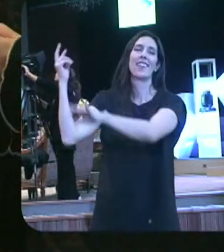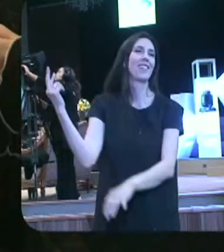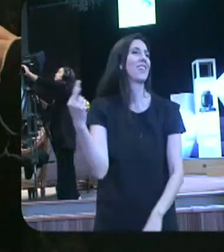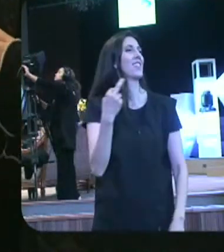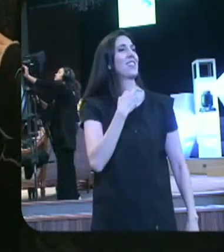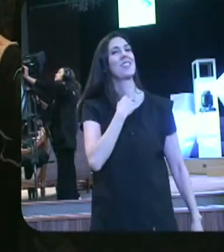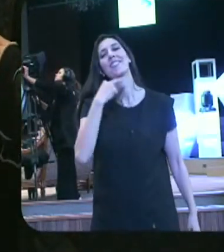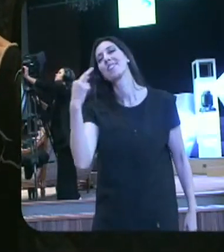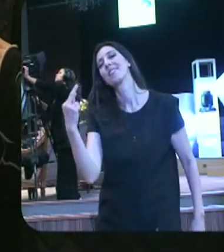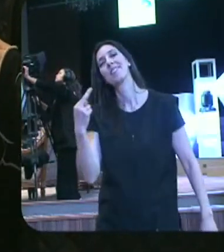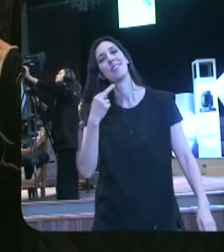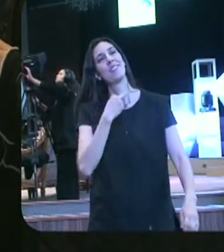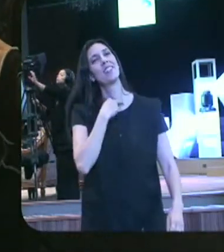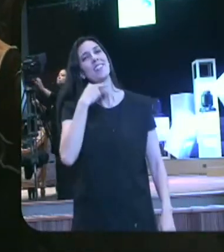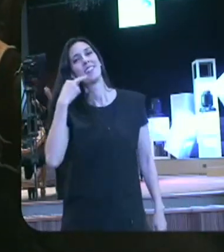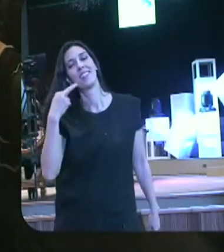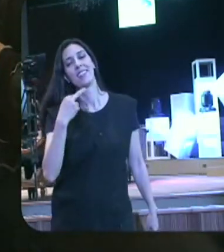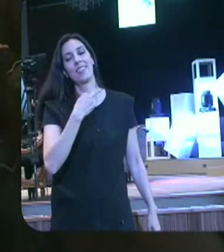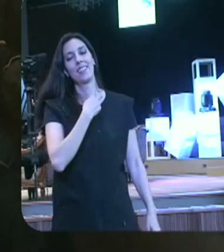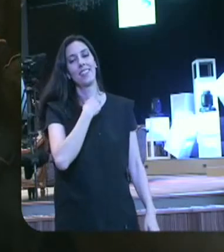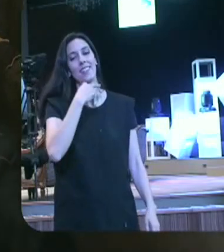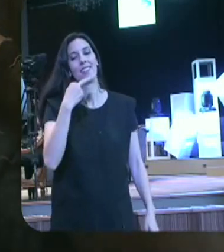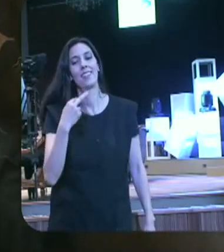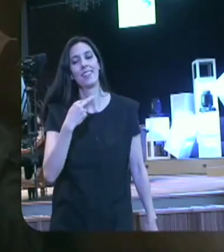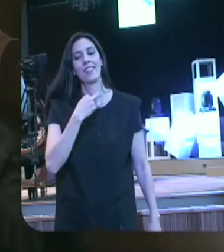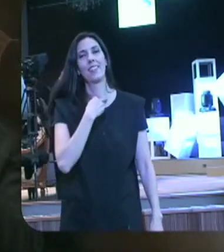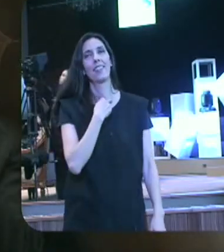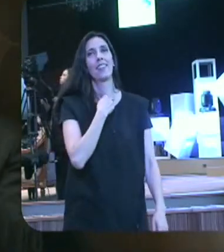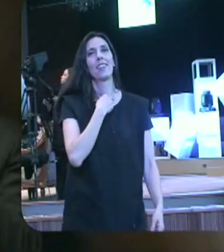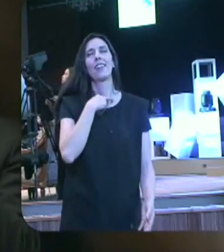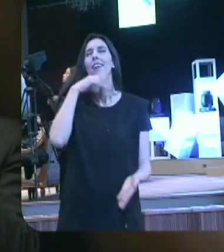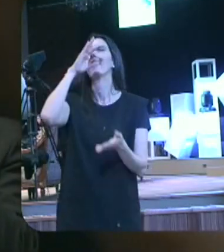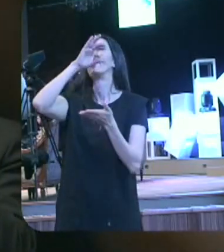Senhor. Olha que pedido lindo, ó.